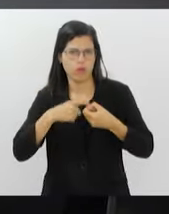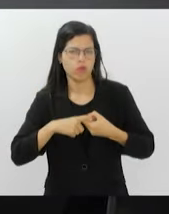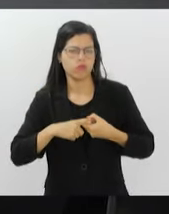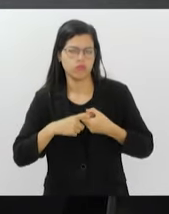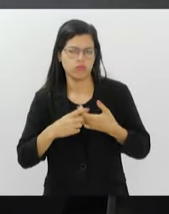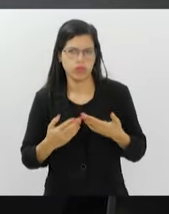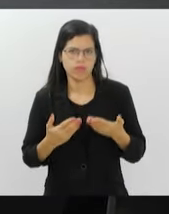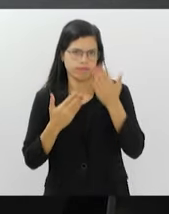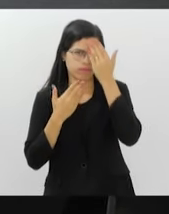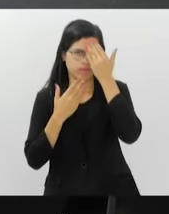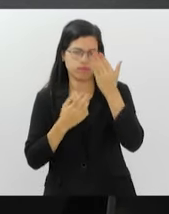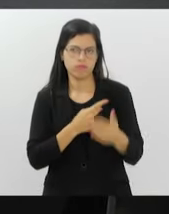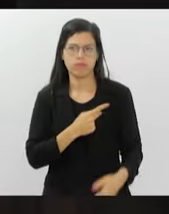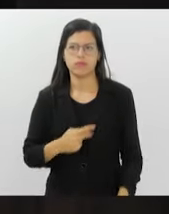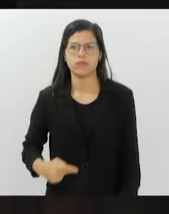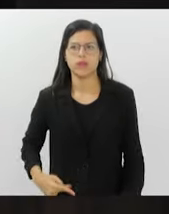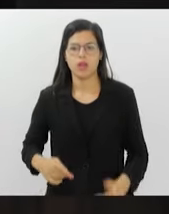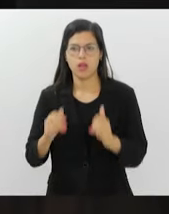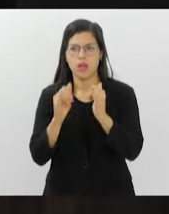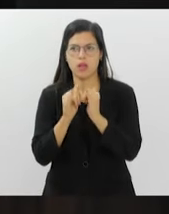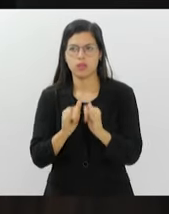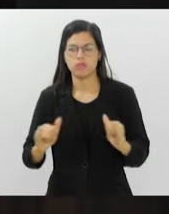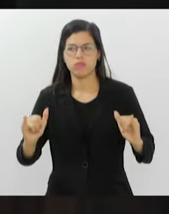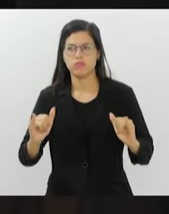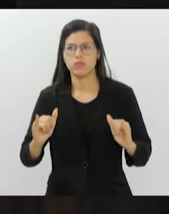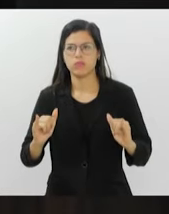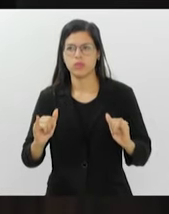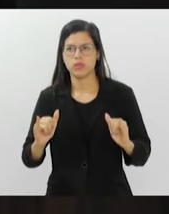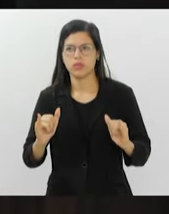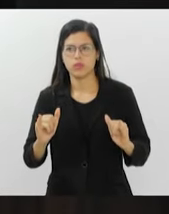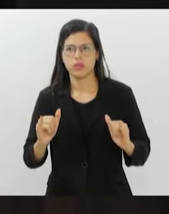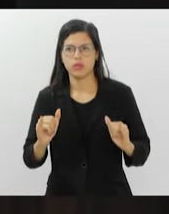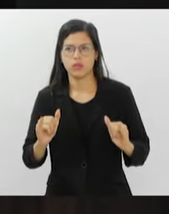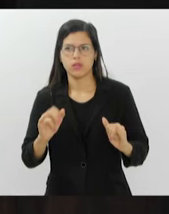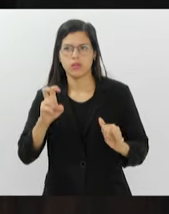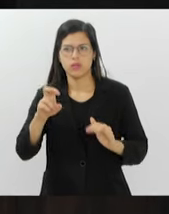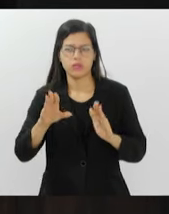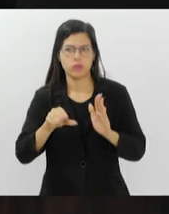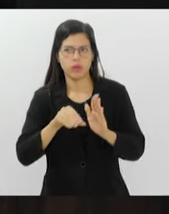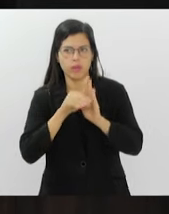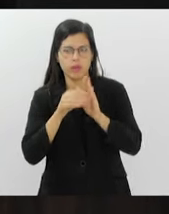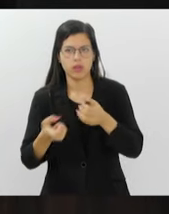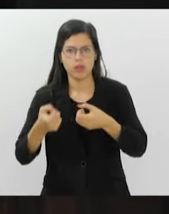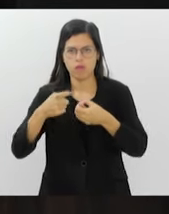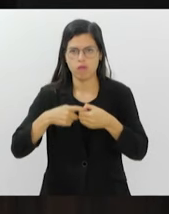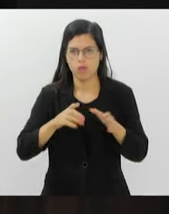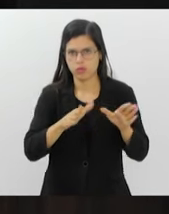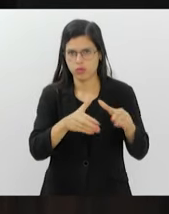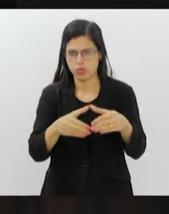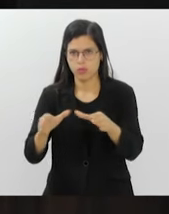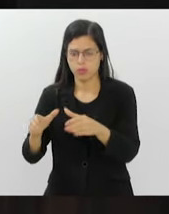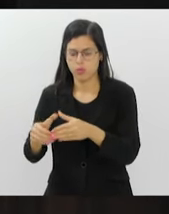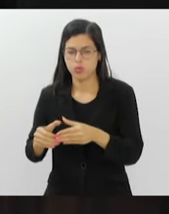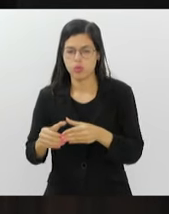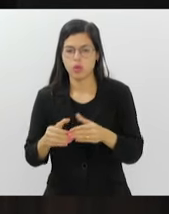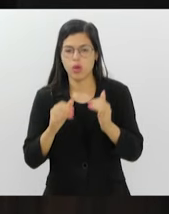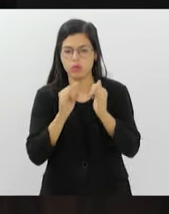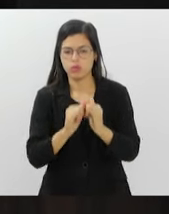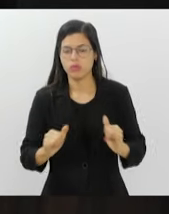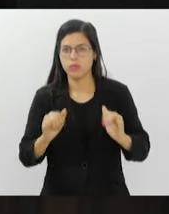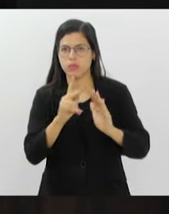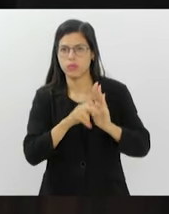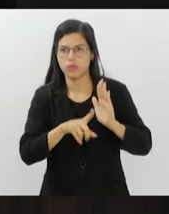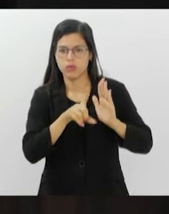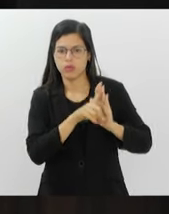Obrigada Deputado a presente proposta recebeu cinco emendas e retorna às comissões anuncio o